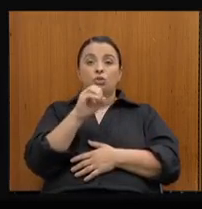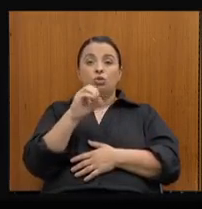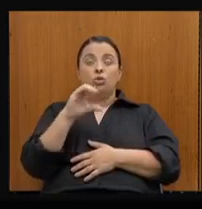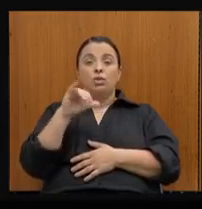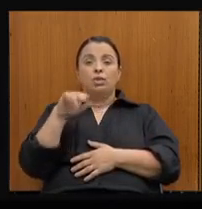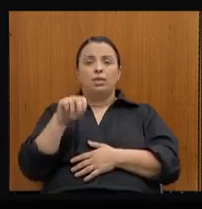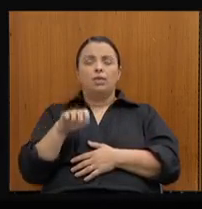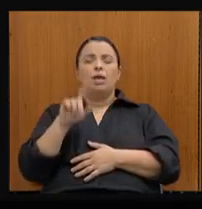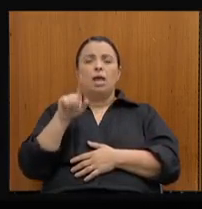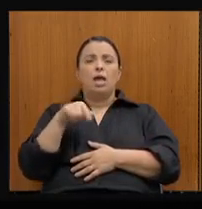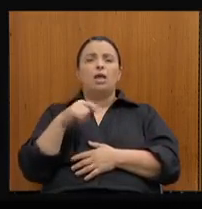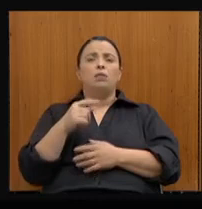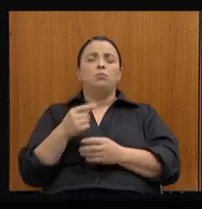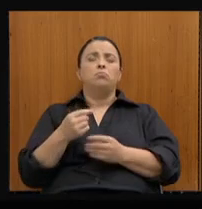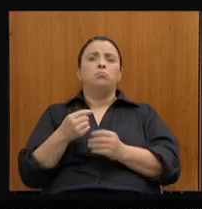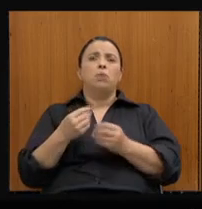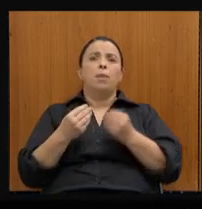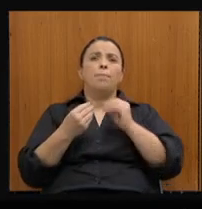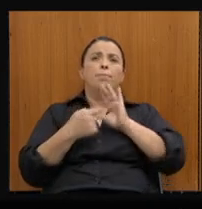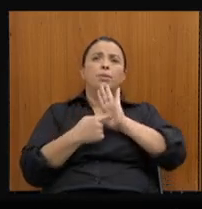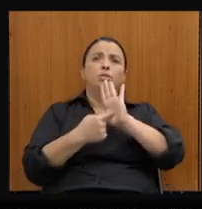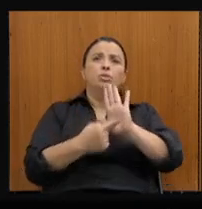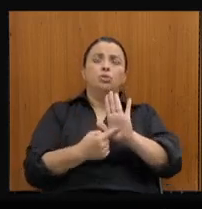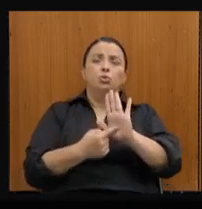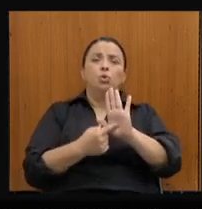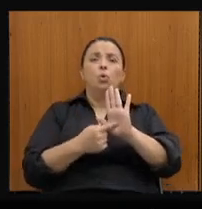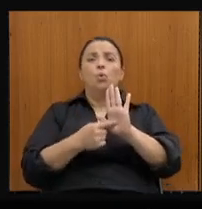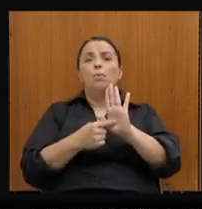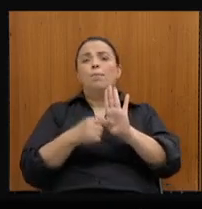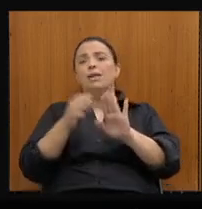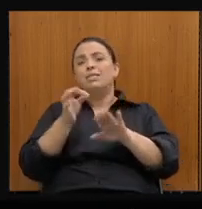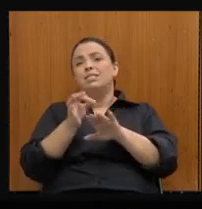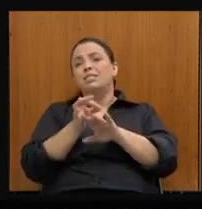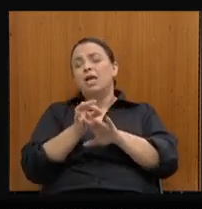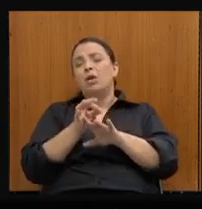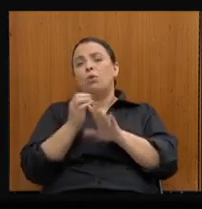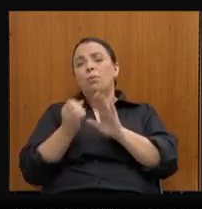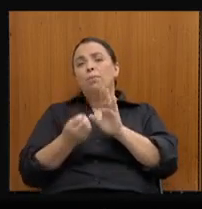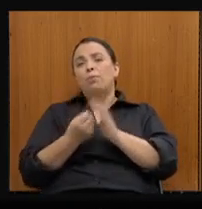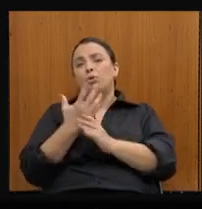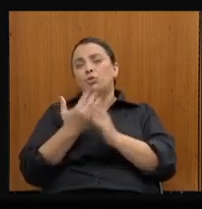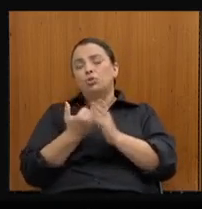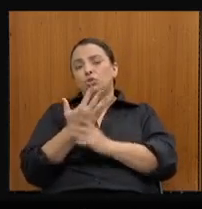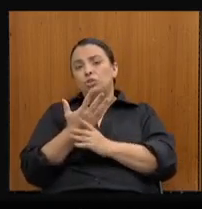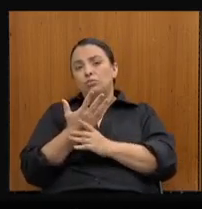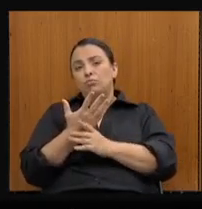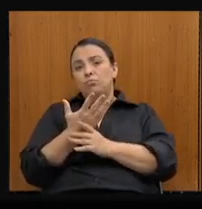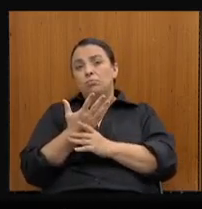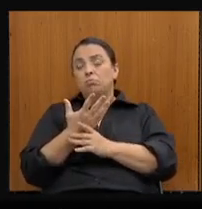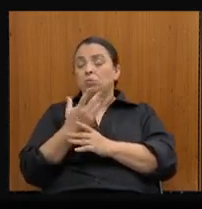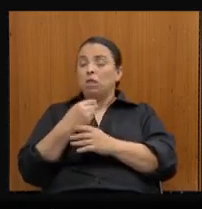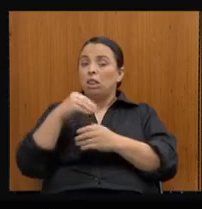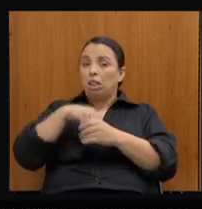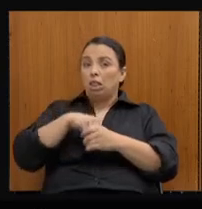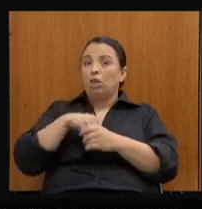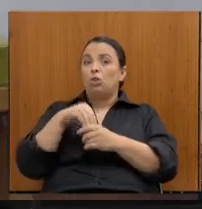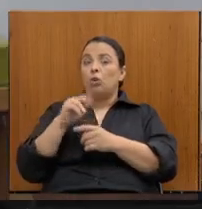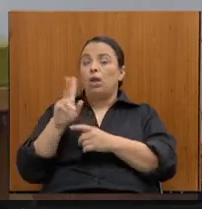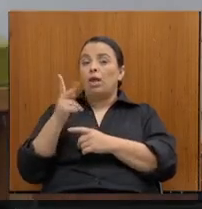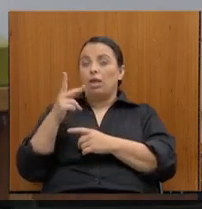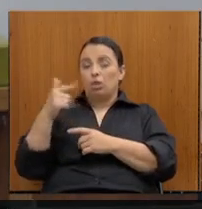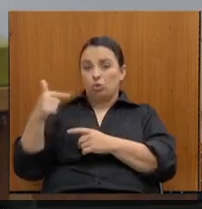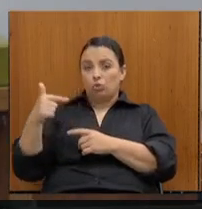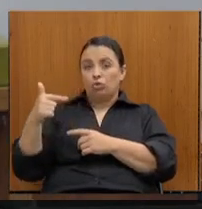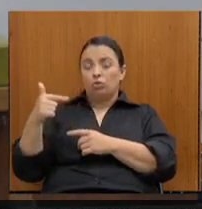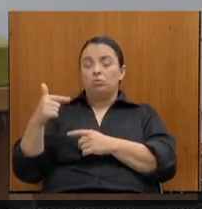para pequenas indústrias de baseados em hidrogênio de 5km que